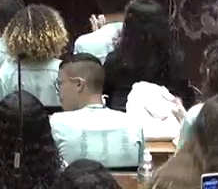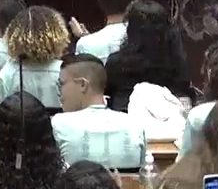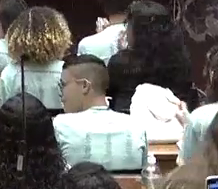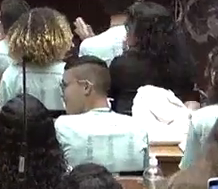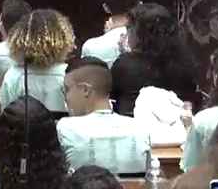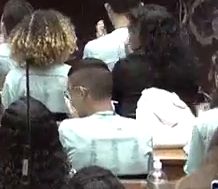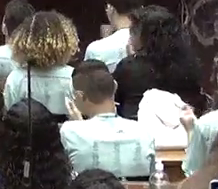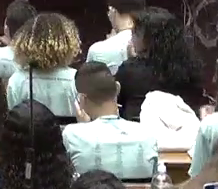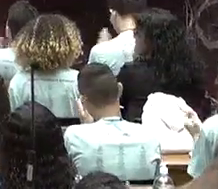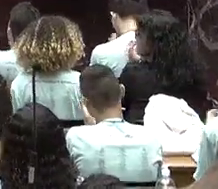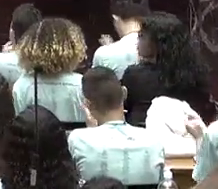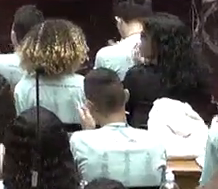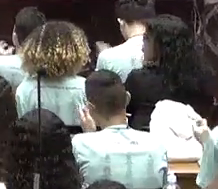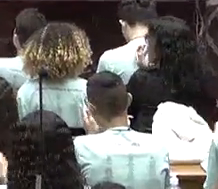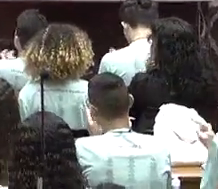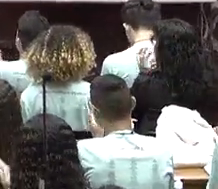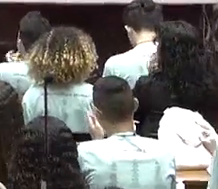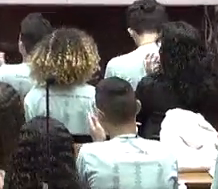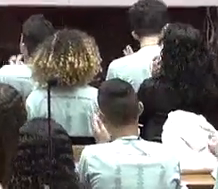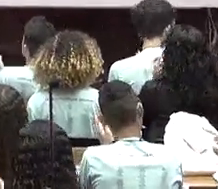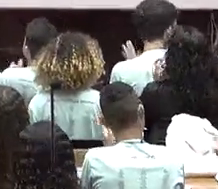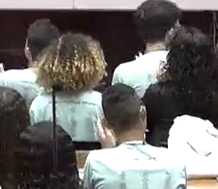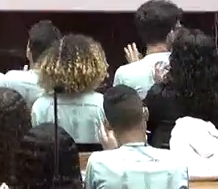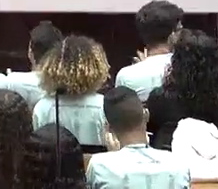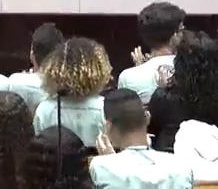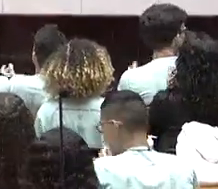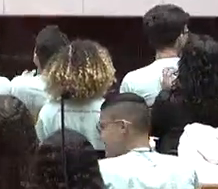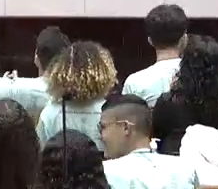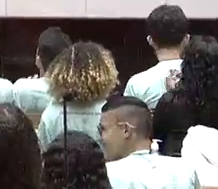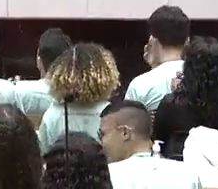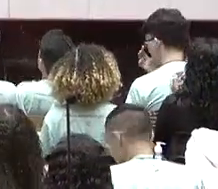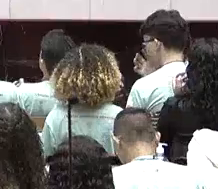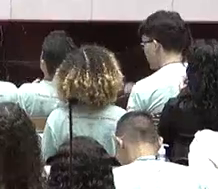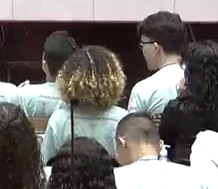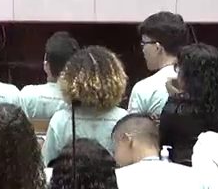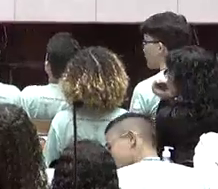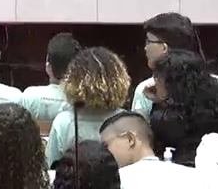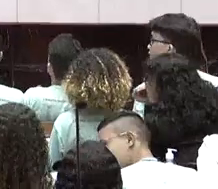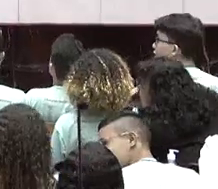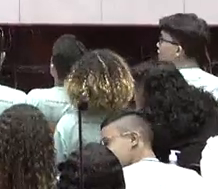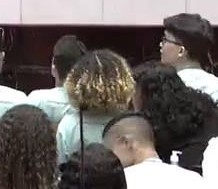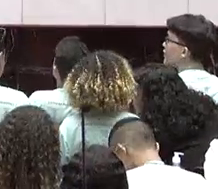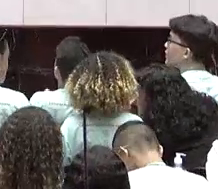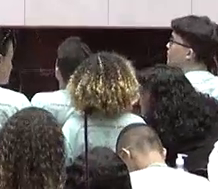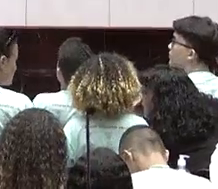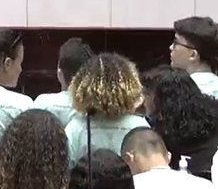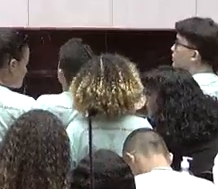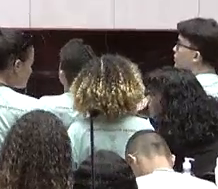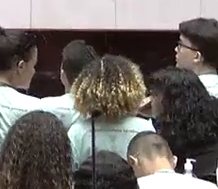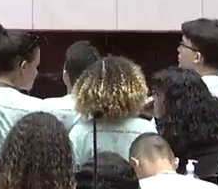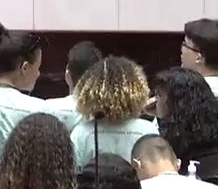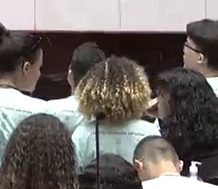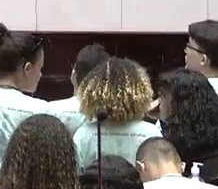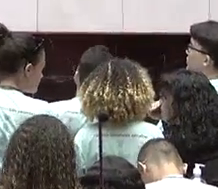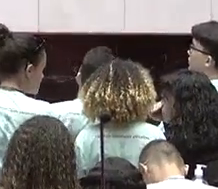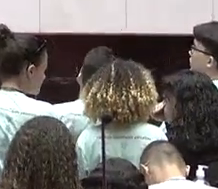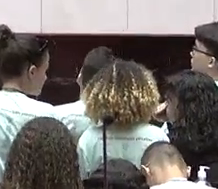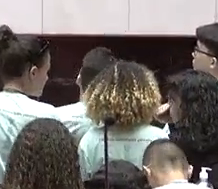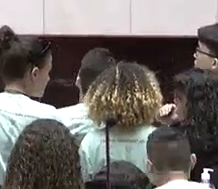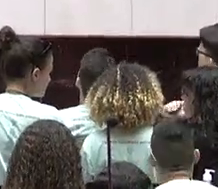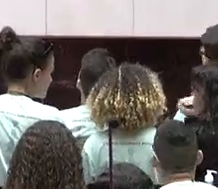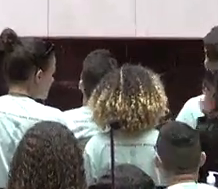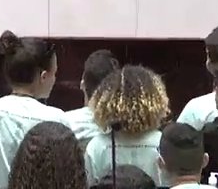dividida em três partes leitura do documento de propostas levantamento de destaques e discussão de propostas